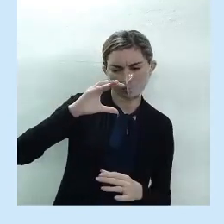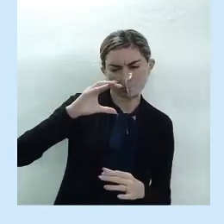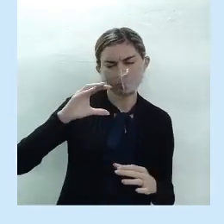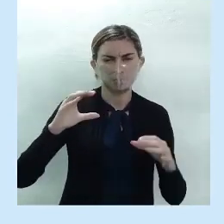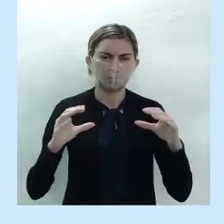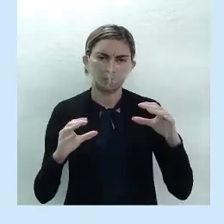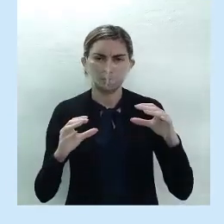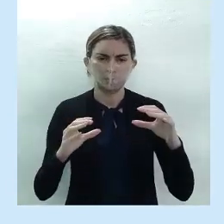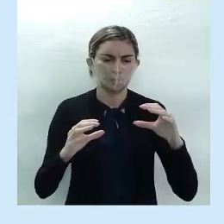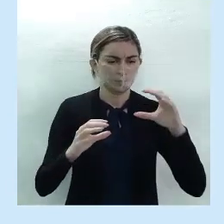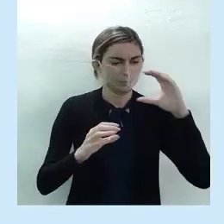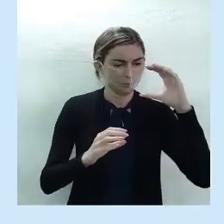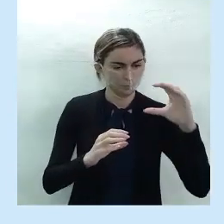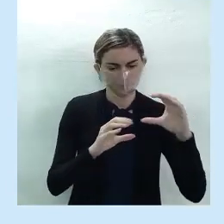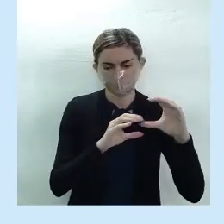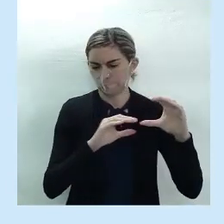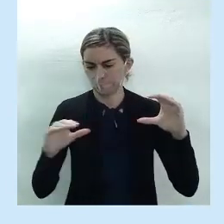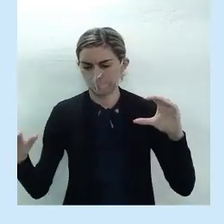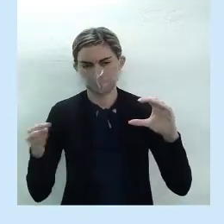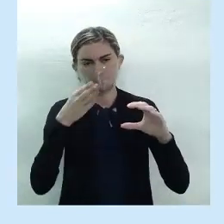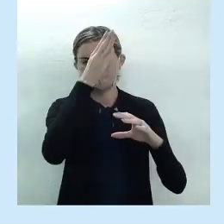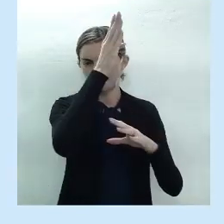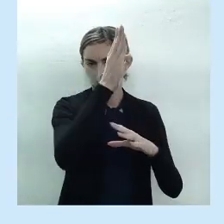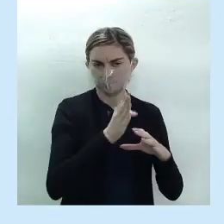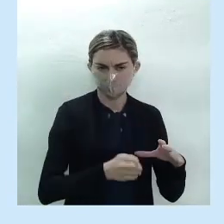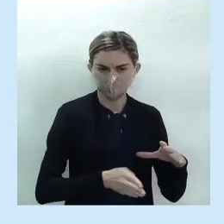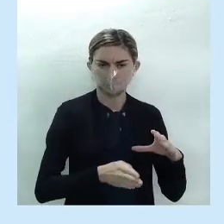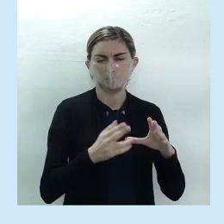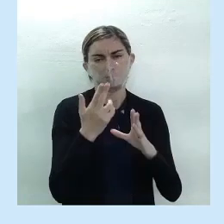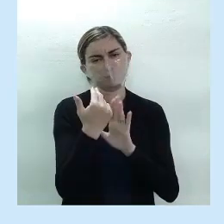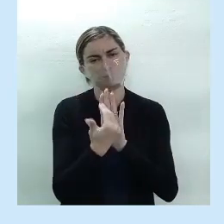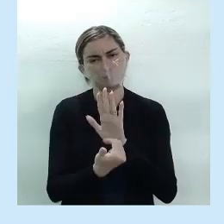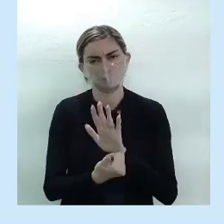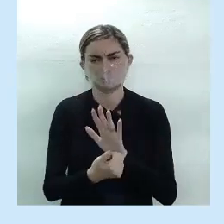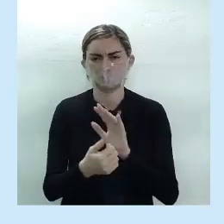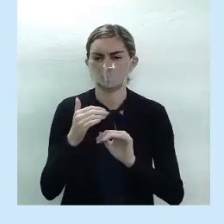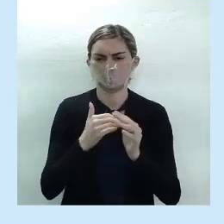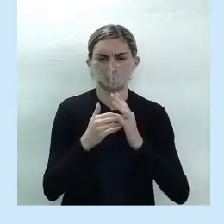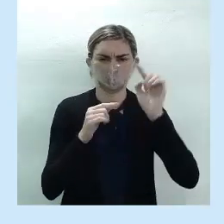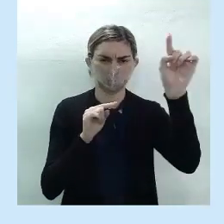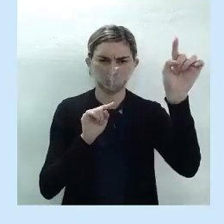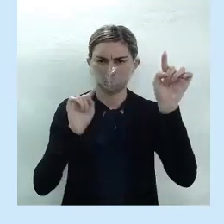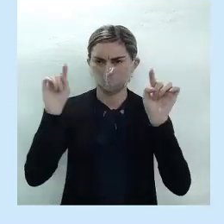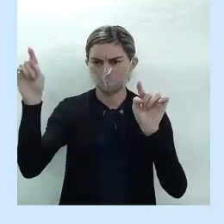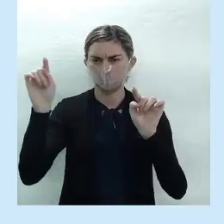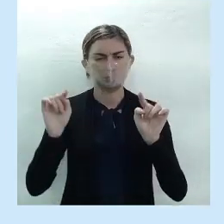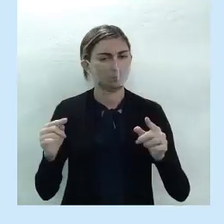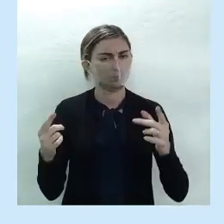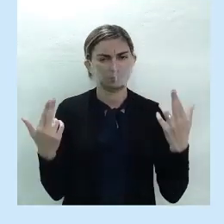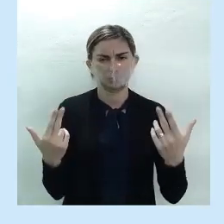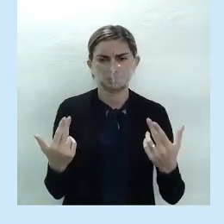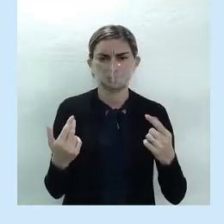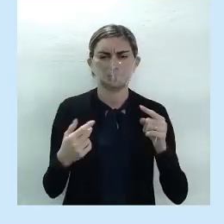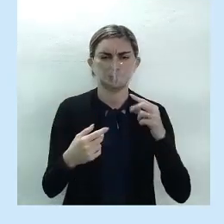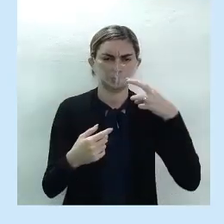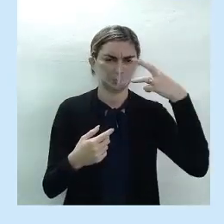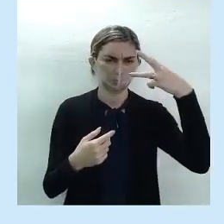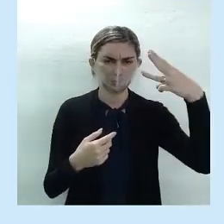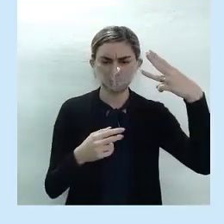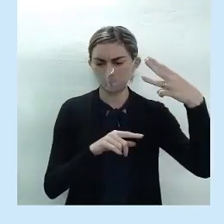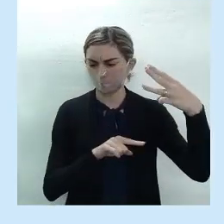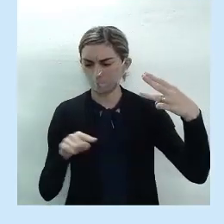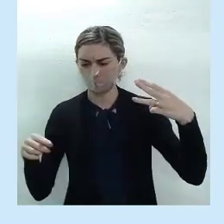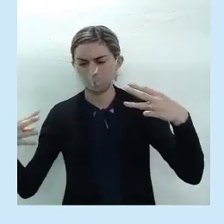tá horizontal, vertical, fazer a diagonal, onde todos os pontos acontecem isso. Anda 3, desce